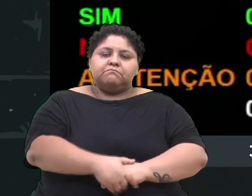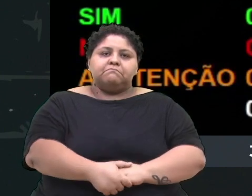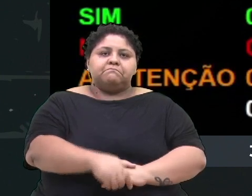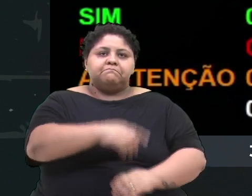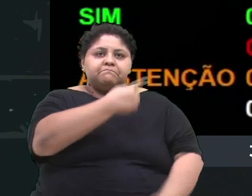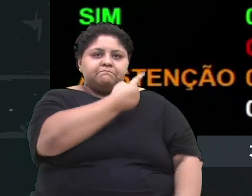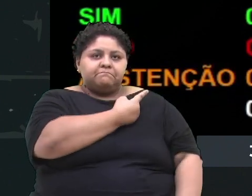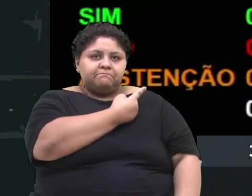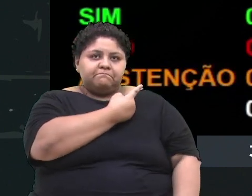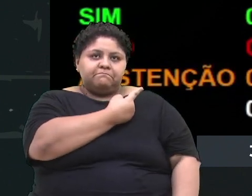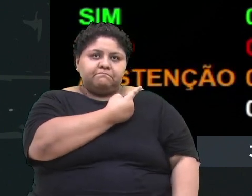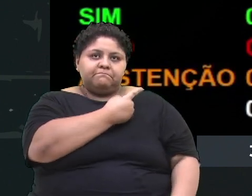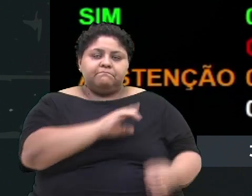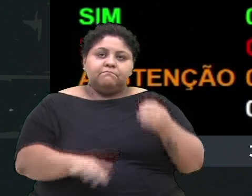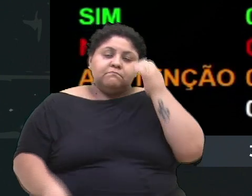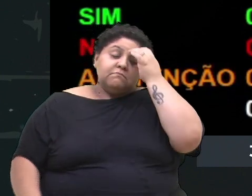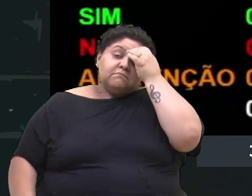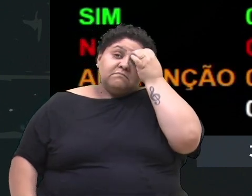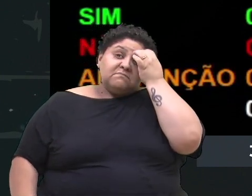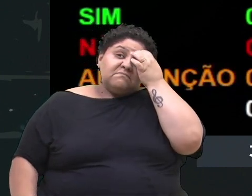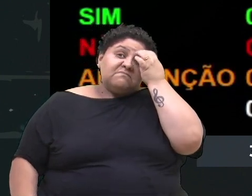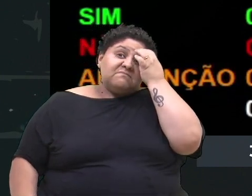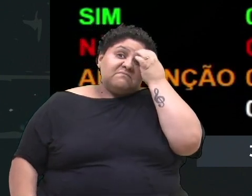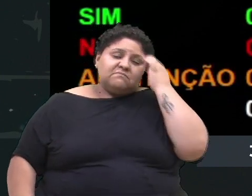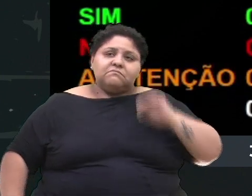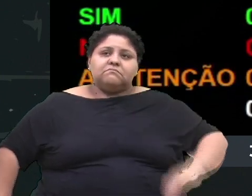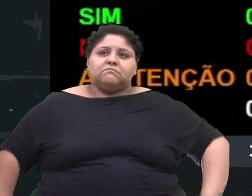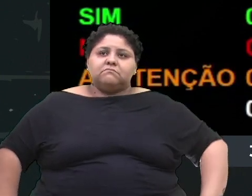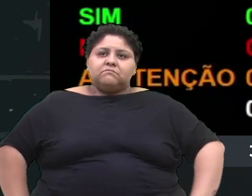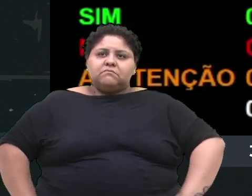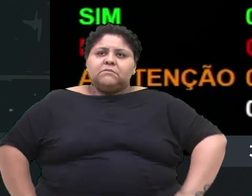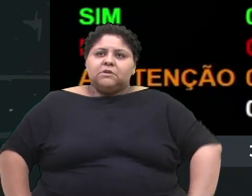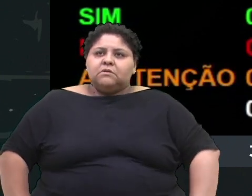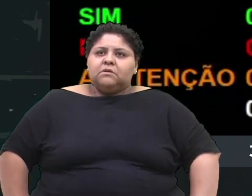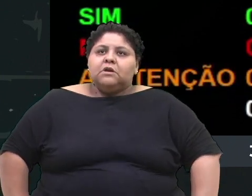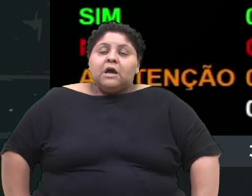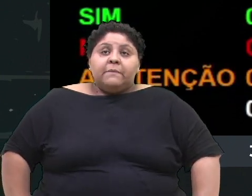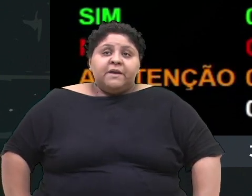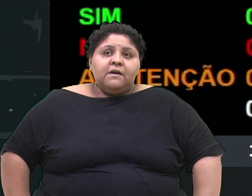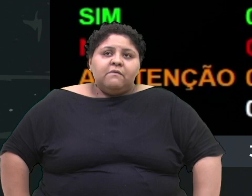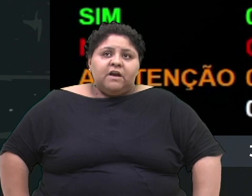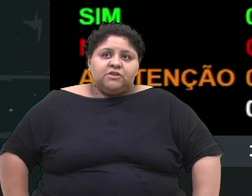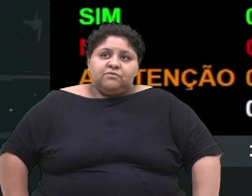Voto sim, senhor presidente. Lucas Gil vota sim.